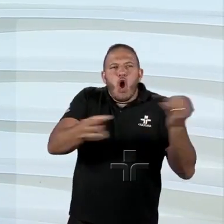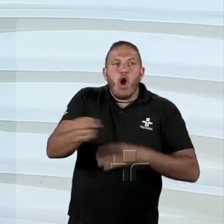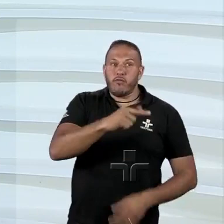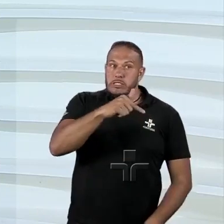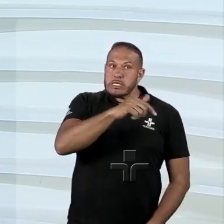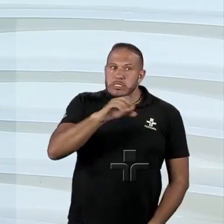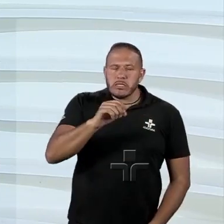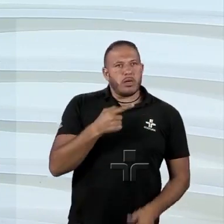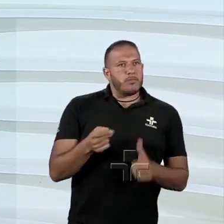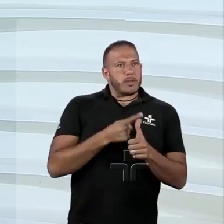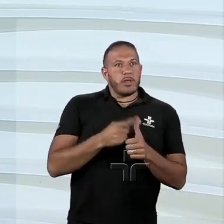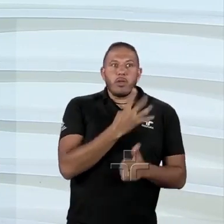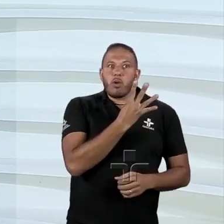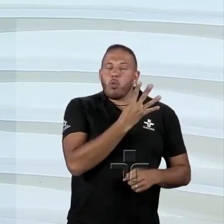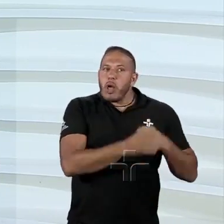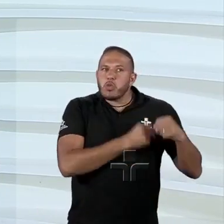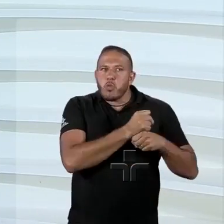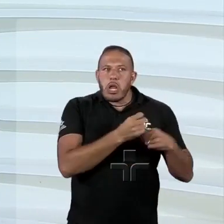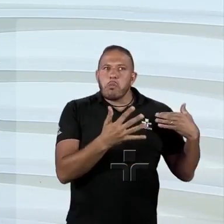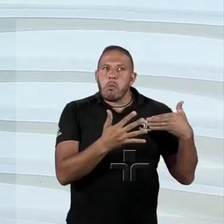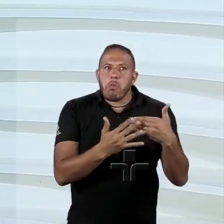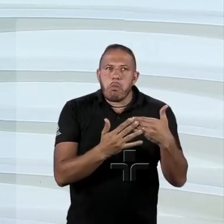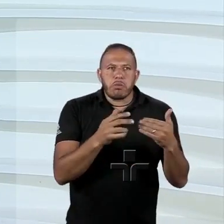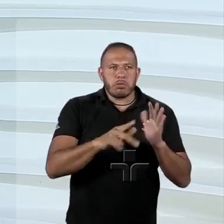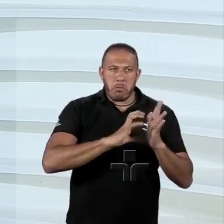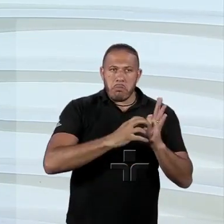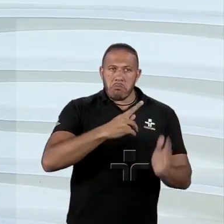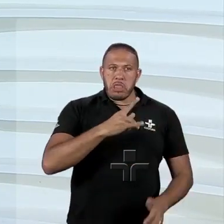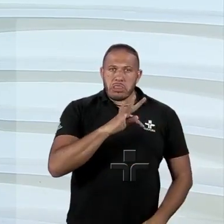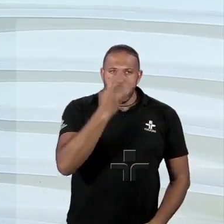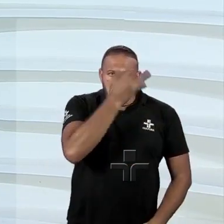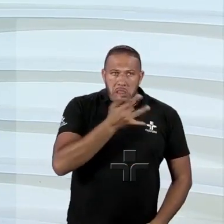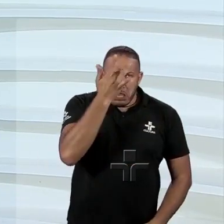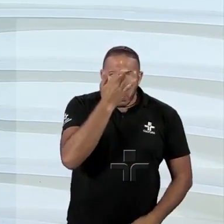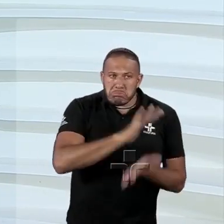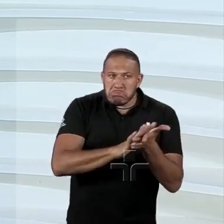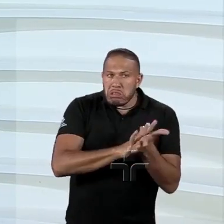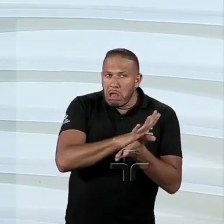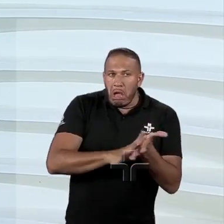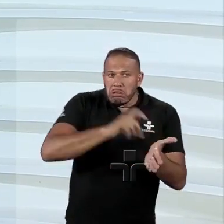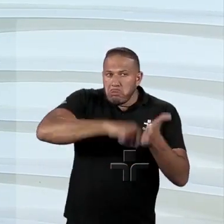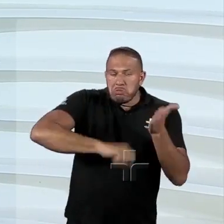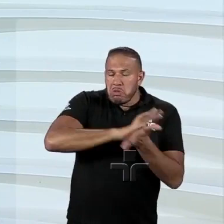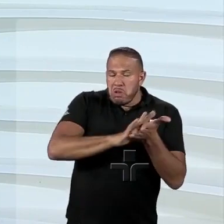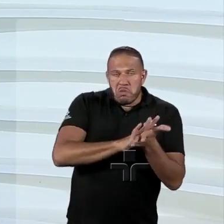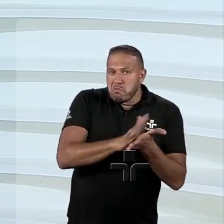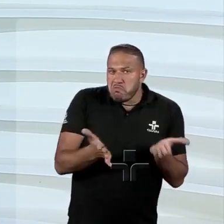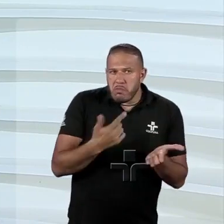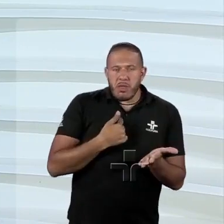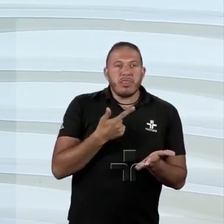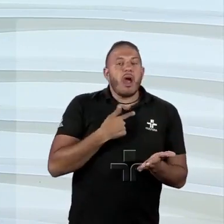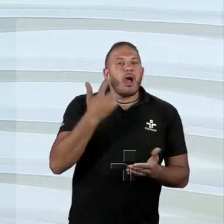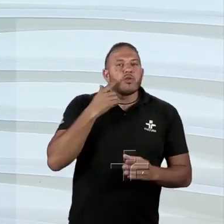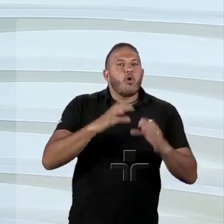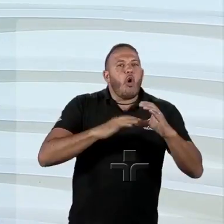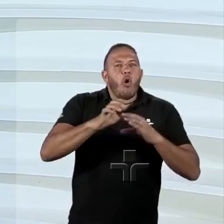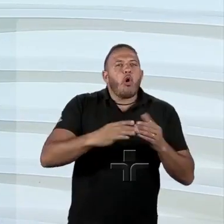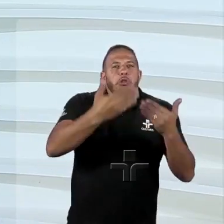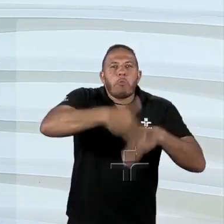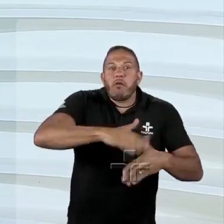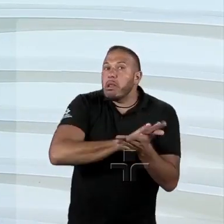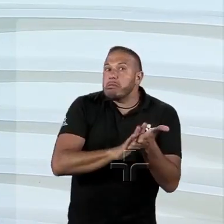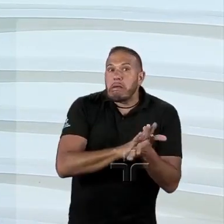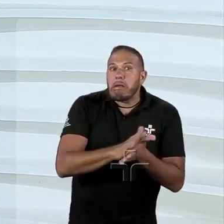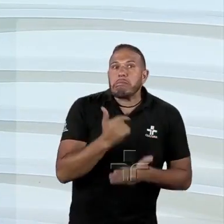vez, em 4 anos de gestão do PT, não foi contratado nenhum, nem sequer o concurso foi colocado em prática. E